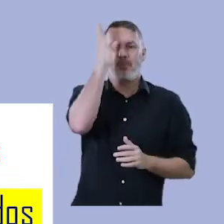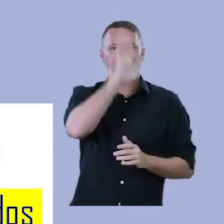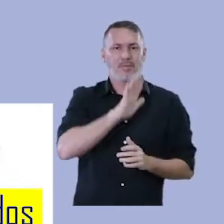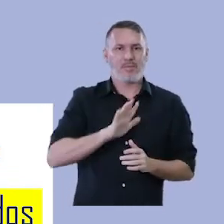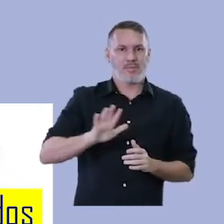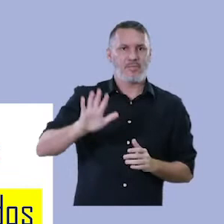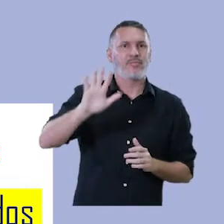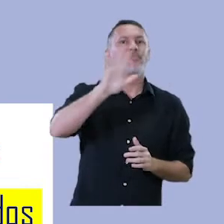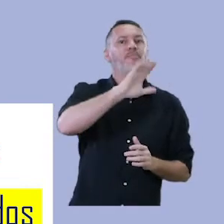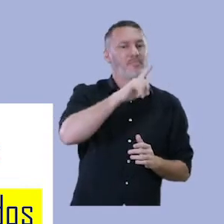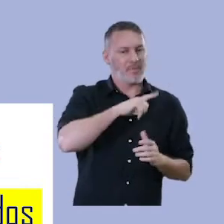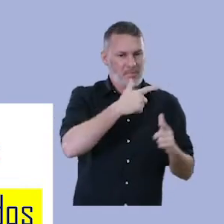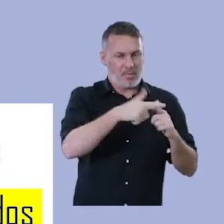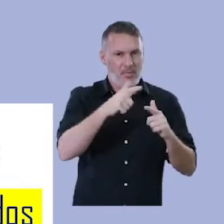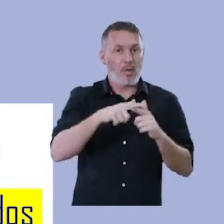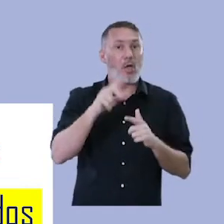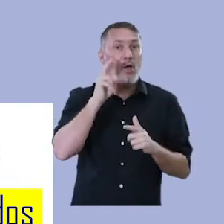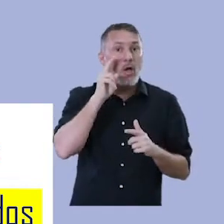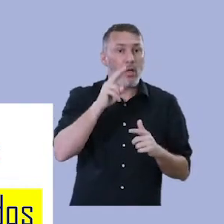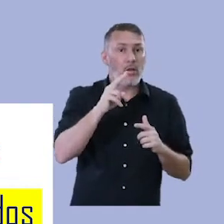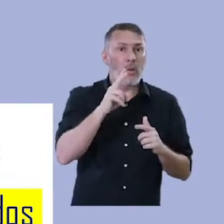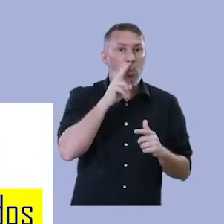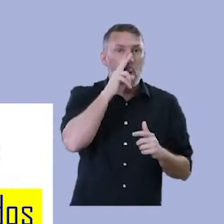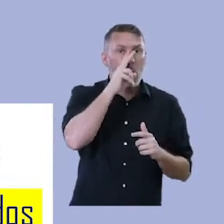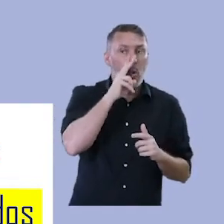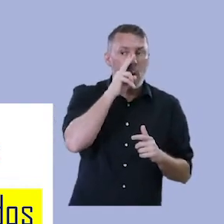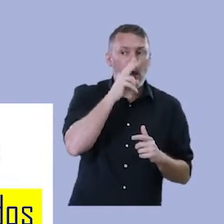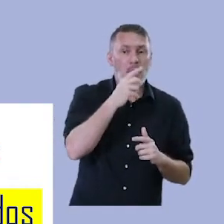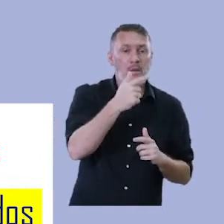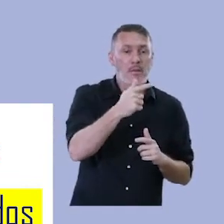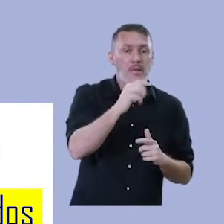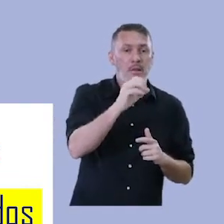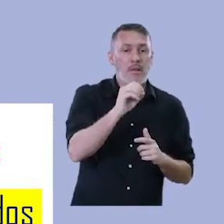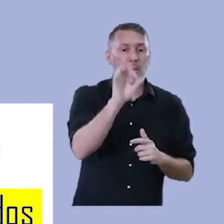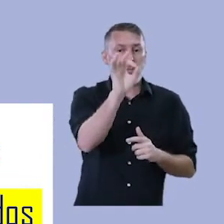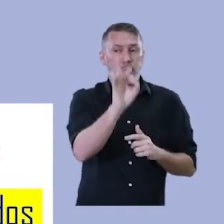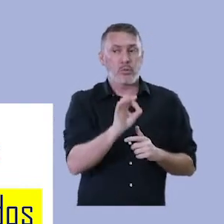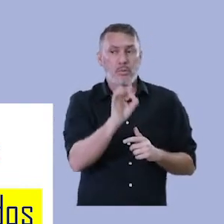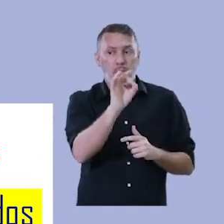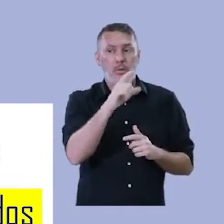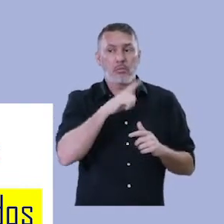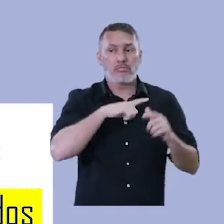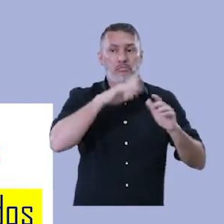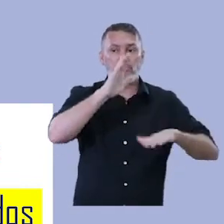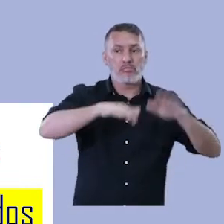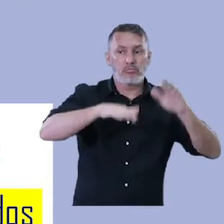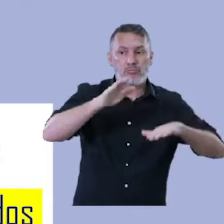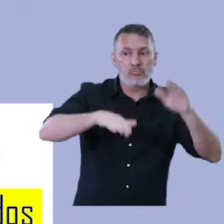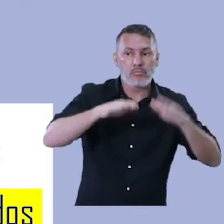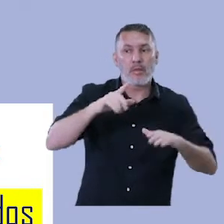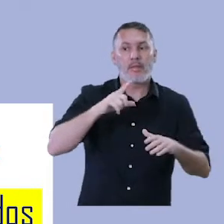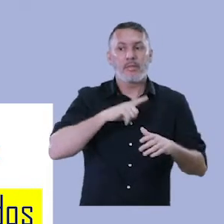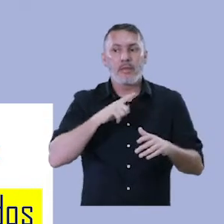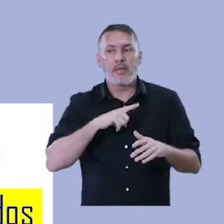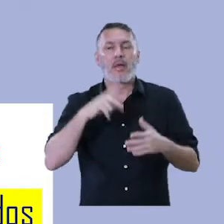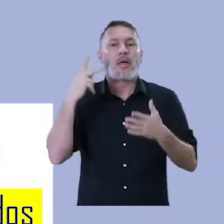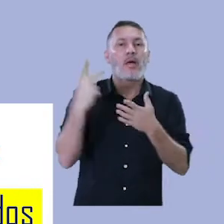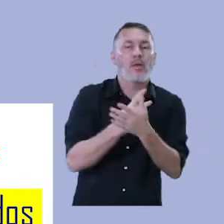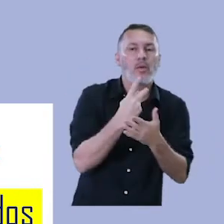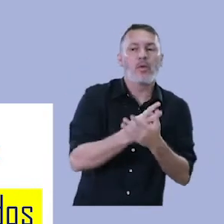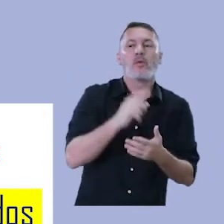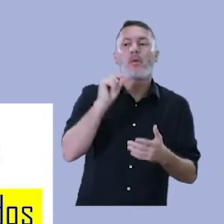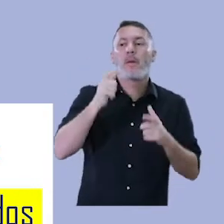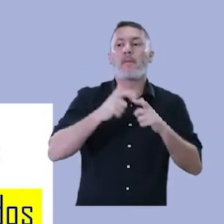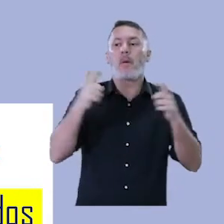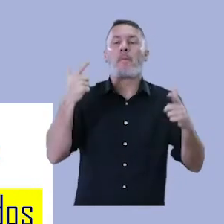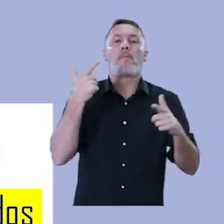IBGE revelam que cerca de 70% dos brasileiros enquadram-se com maior ou menor grau de intensidade